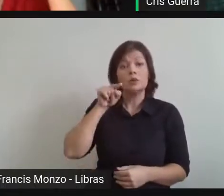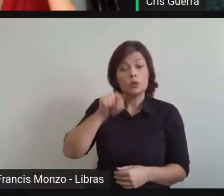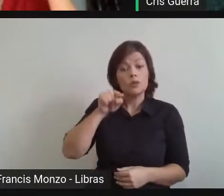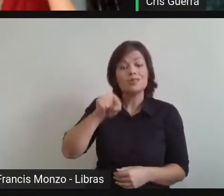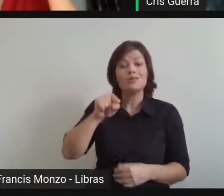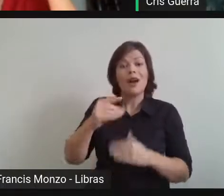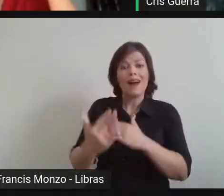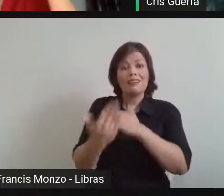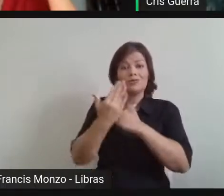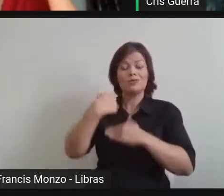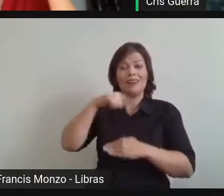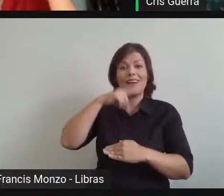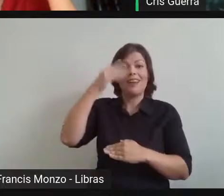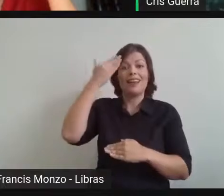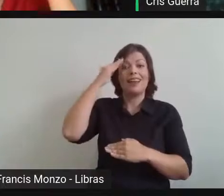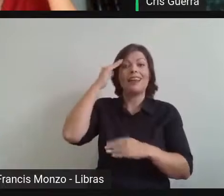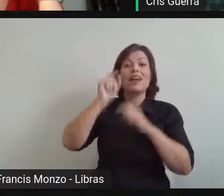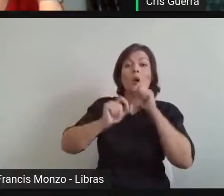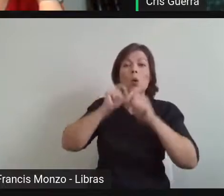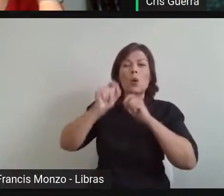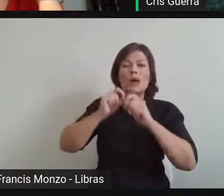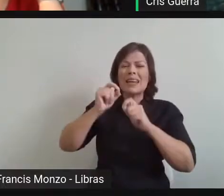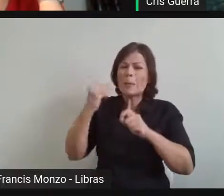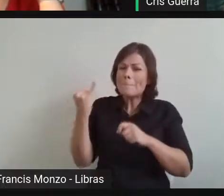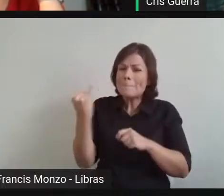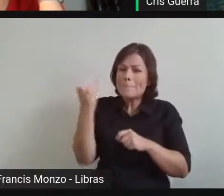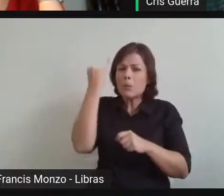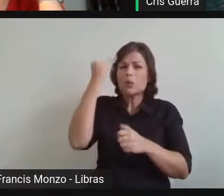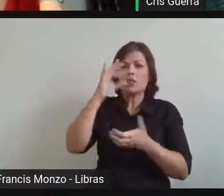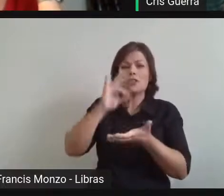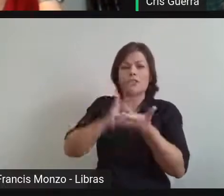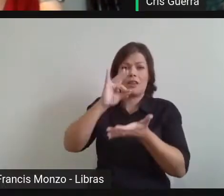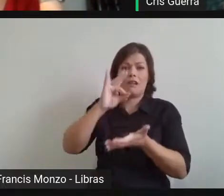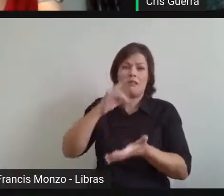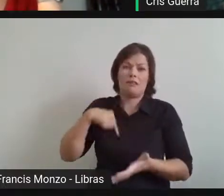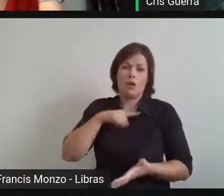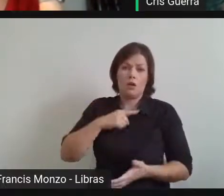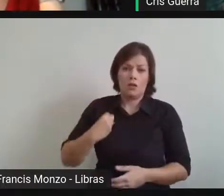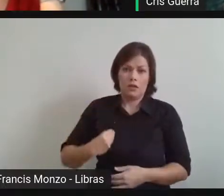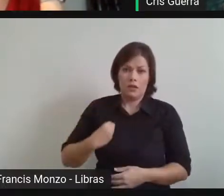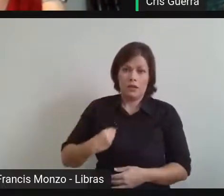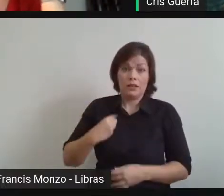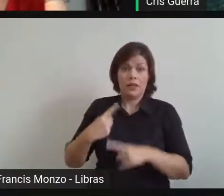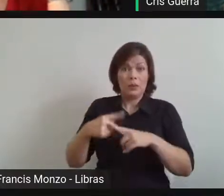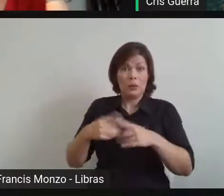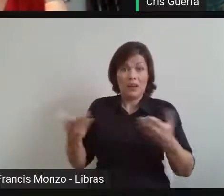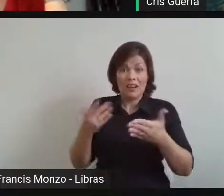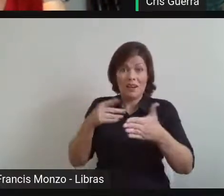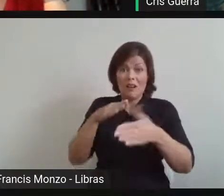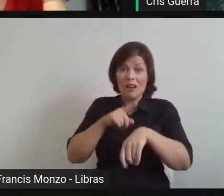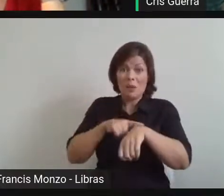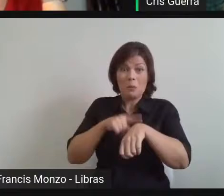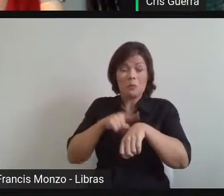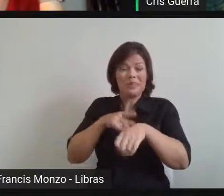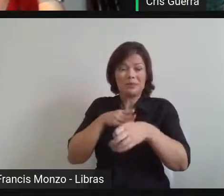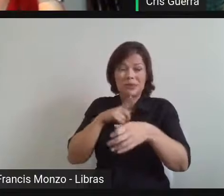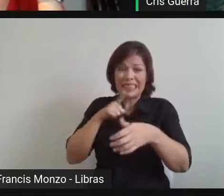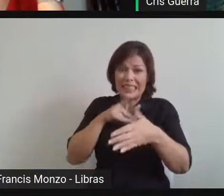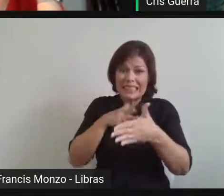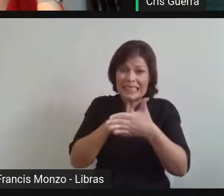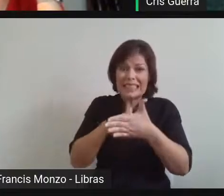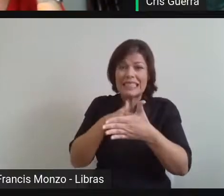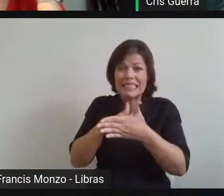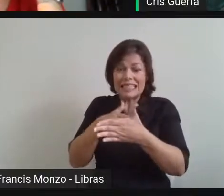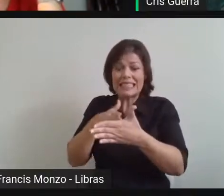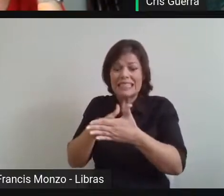esses momentos de limite nos colocam diante do que é essencial. Tem determinadas brigas que a